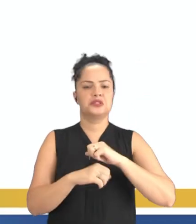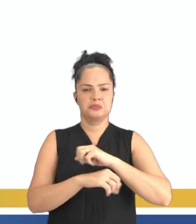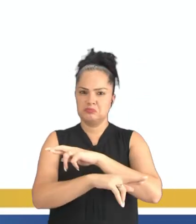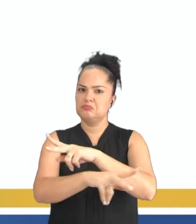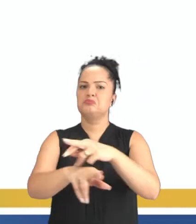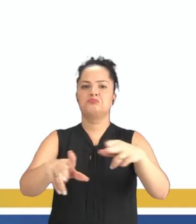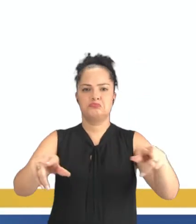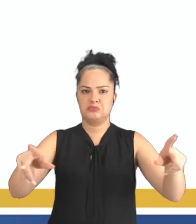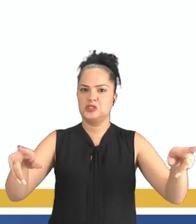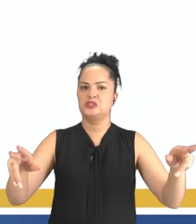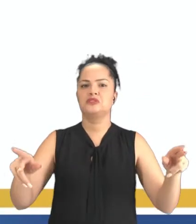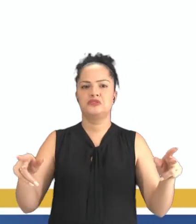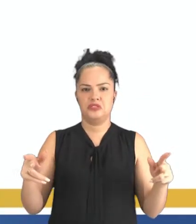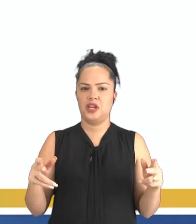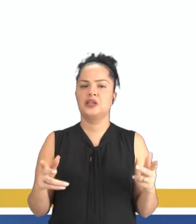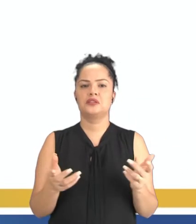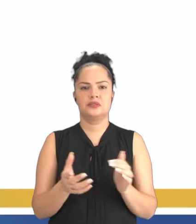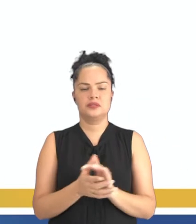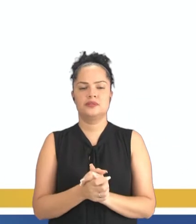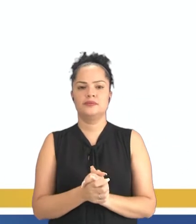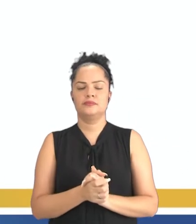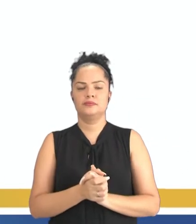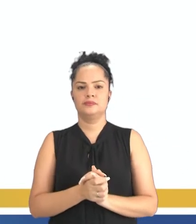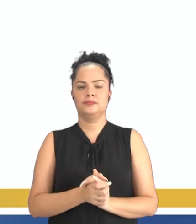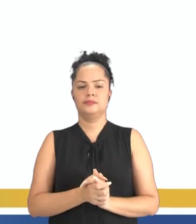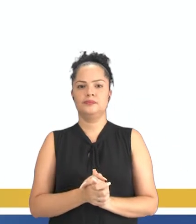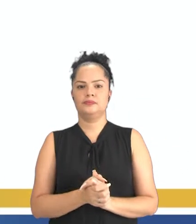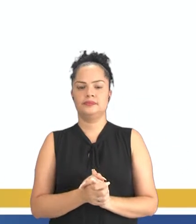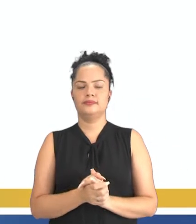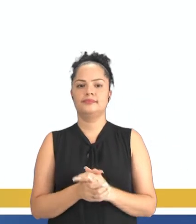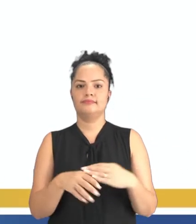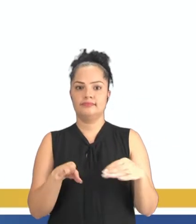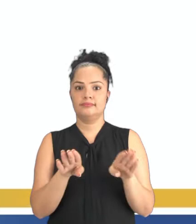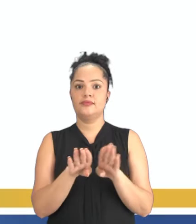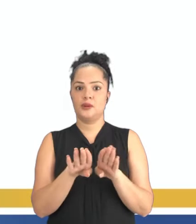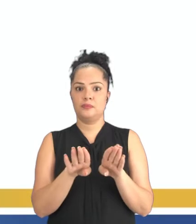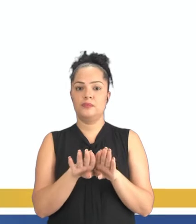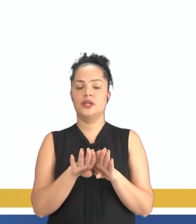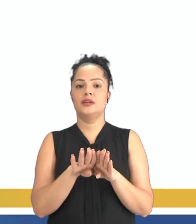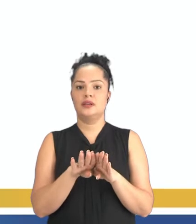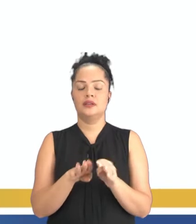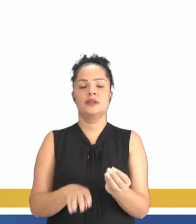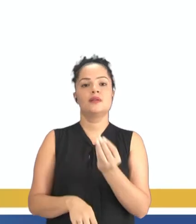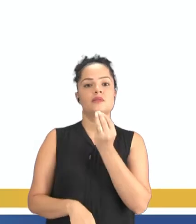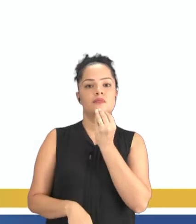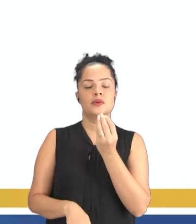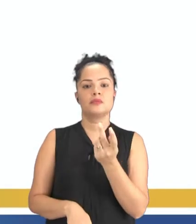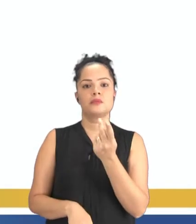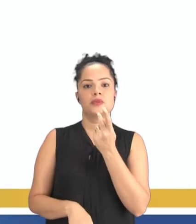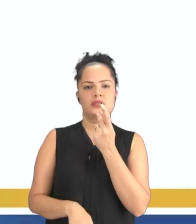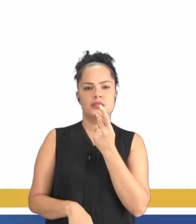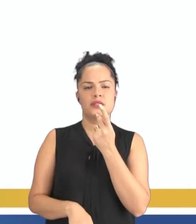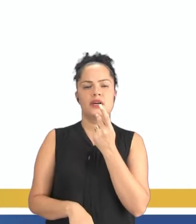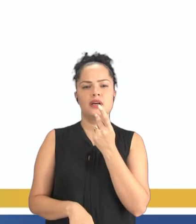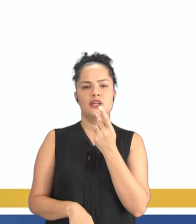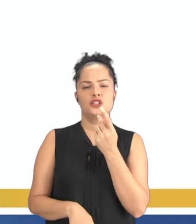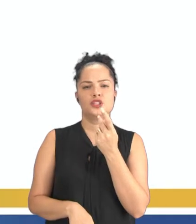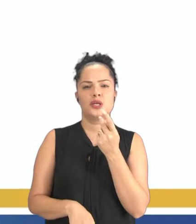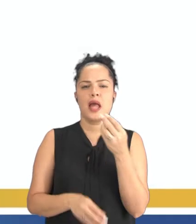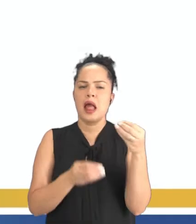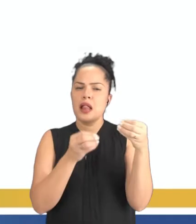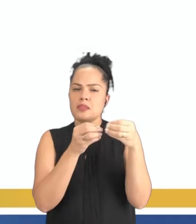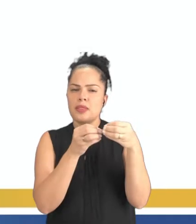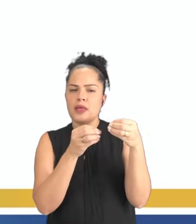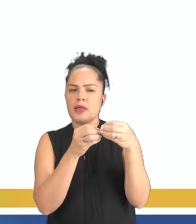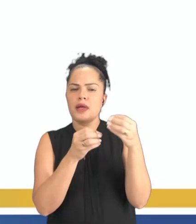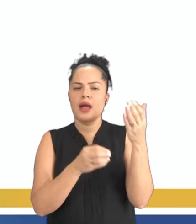várias possibilidades de aplicações. É também com base na probabilidade que se faz as estimativas para que